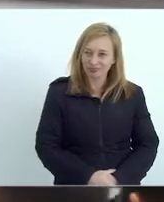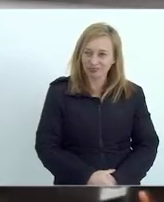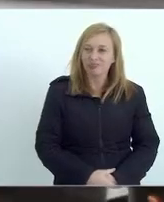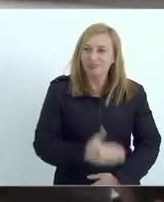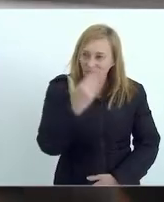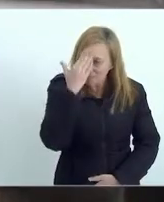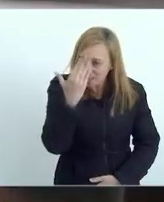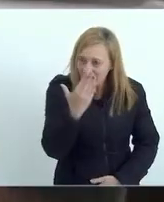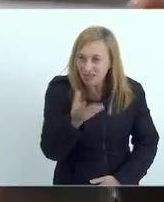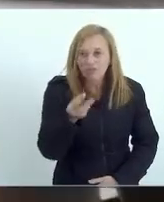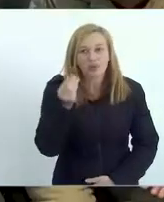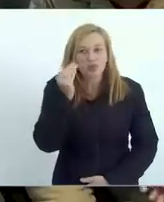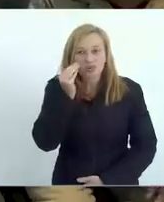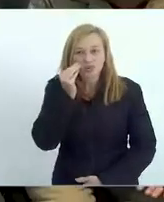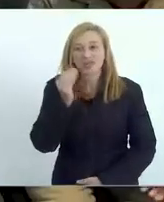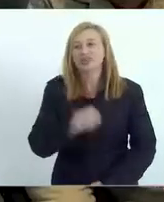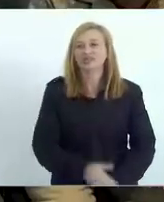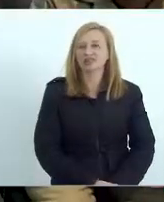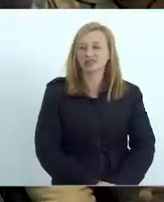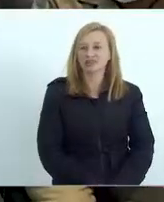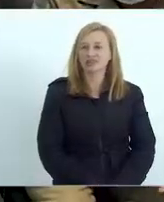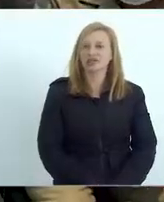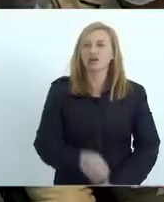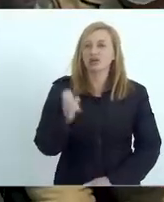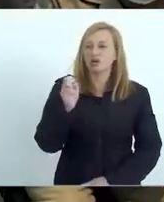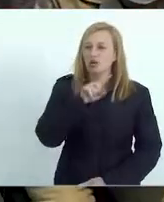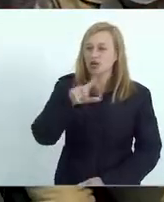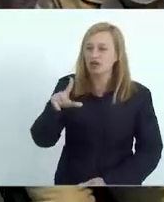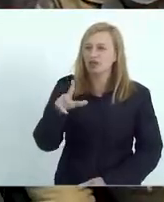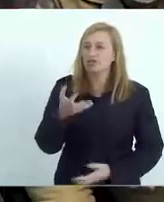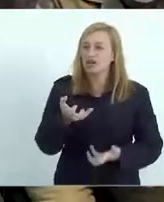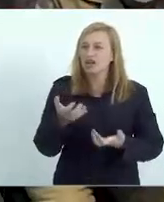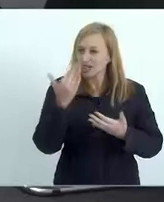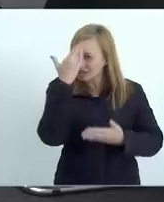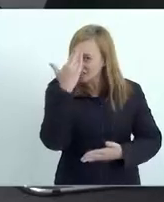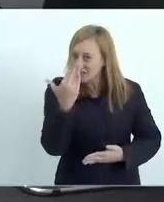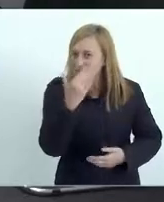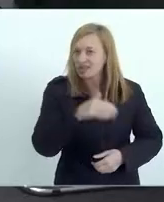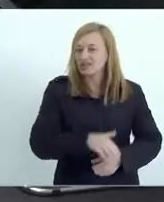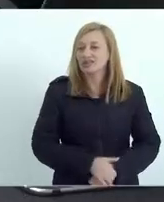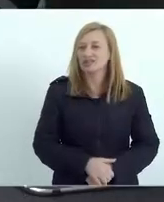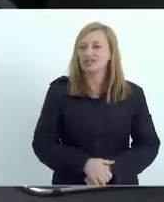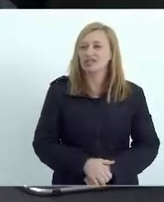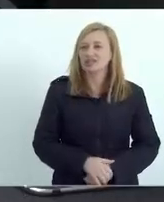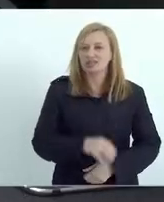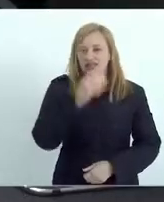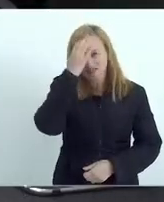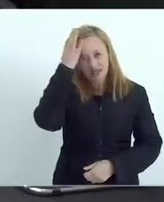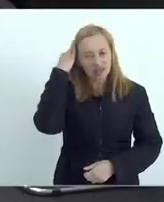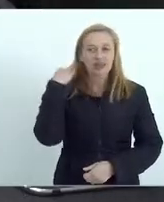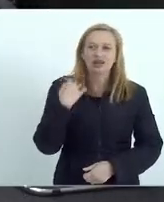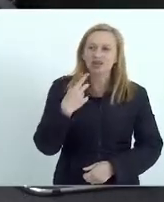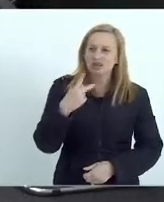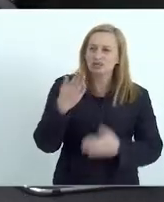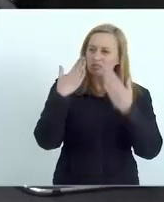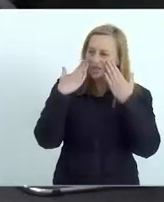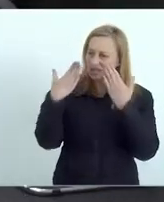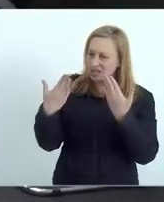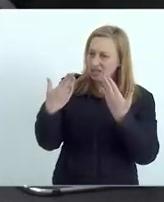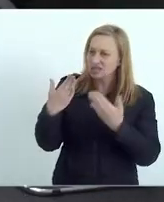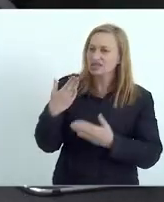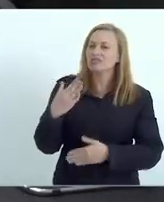Ah tá obrigada pela oportunidade o Coronel Carlos Quero Agradecer quero agradecer a sua apresentação